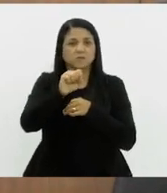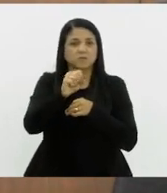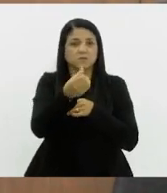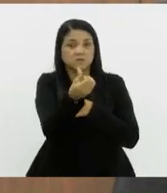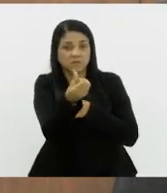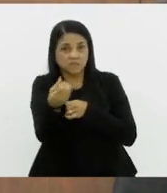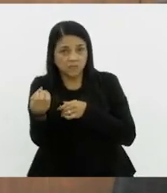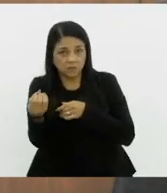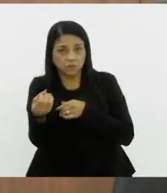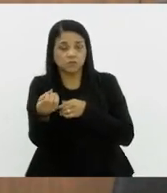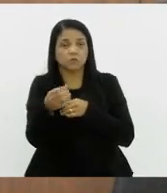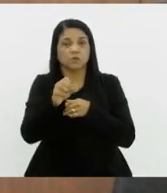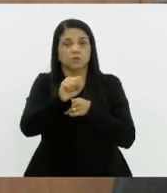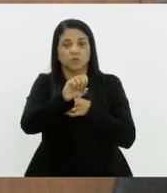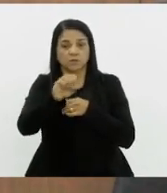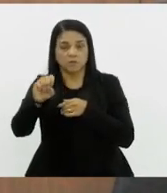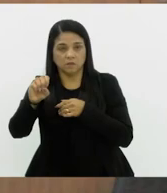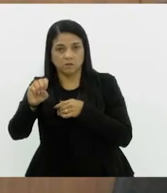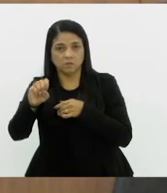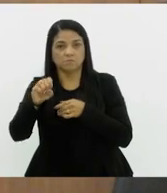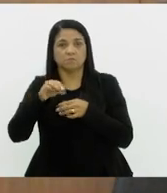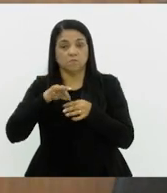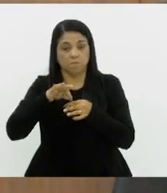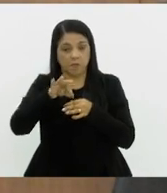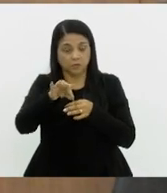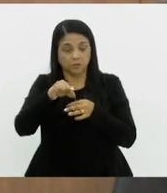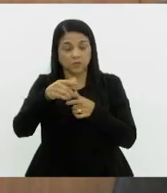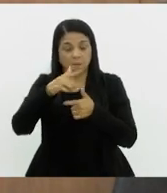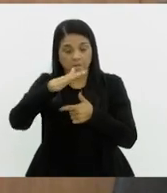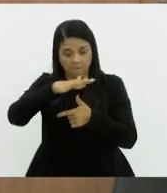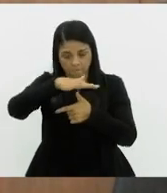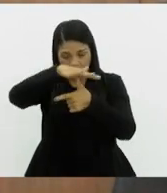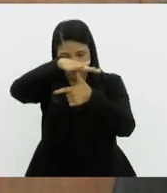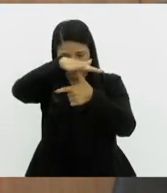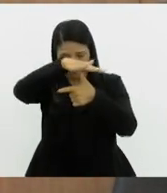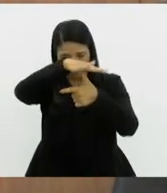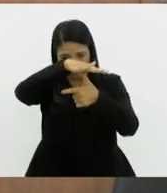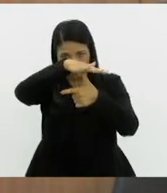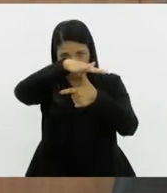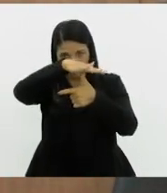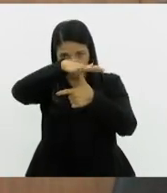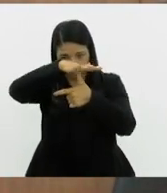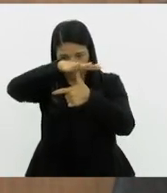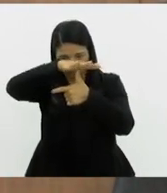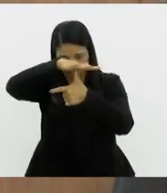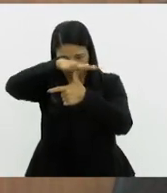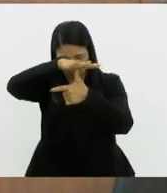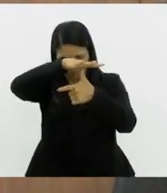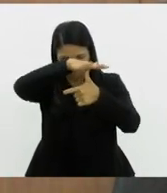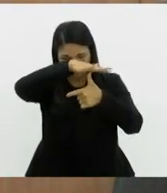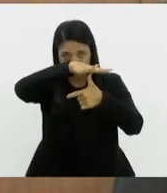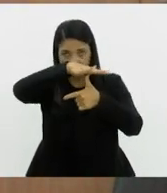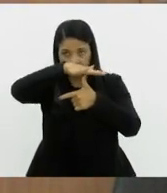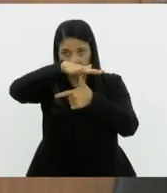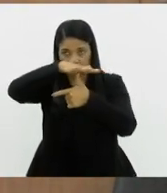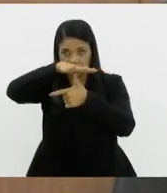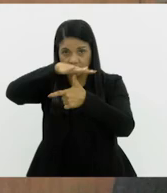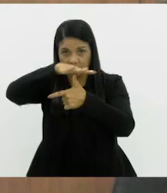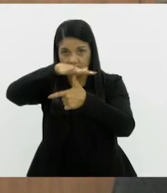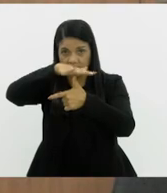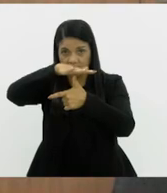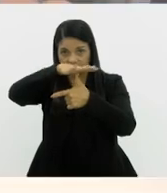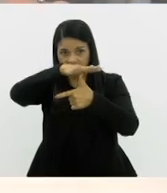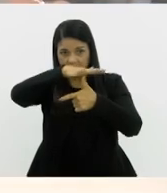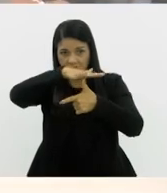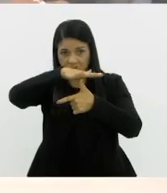sobrevoar. O voo pairado é um voo de qualquer forma. De forma que, pelo menos nesse momento, eu não incluiria essa questão do pairado. Mas, peraí, 600, porque... 800 pés, não,